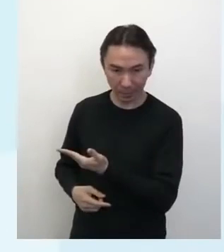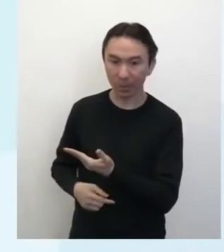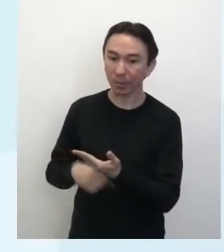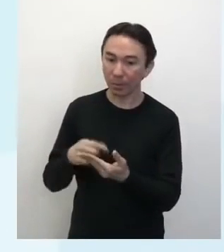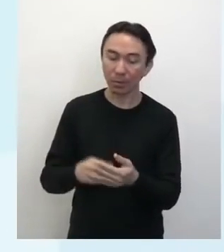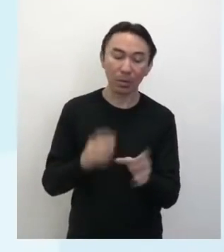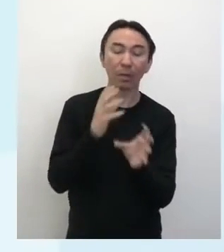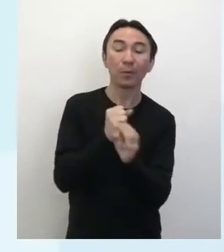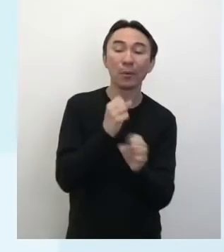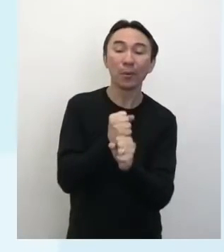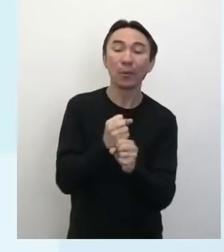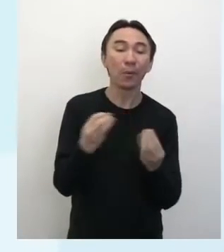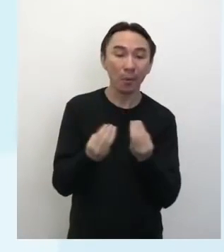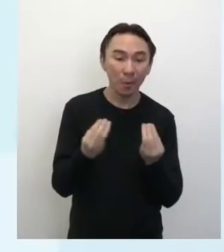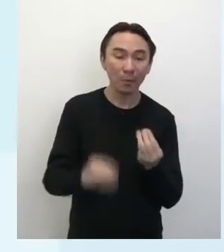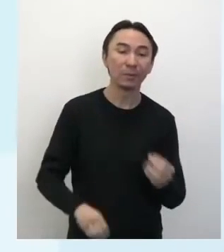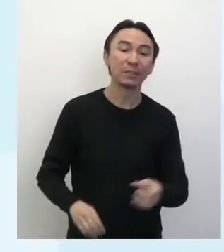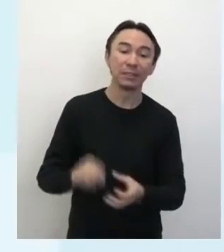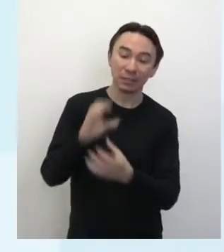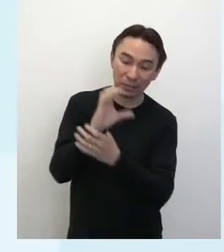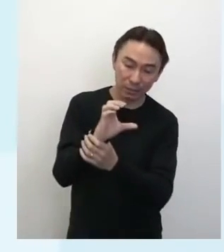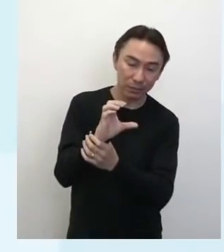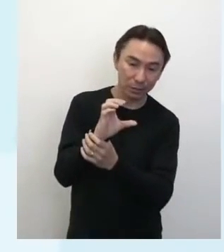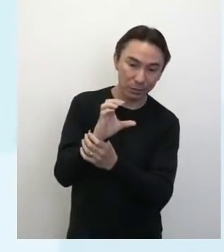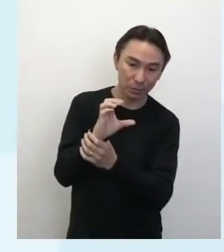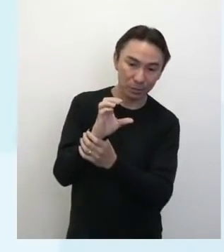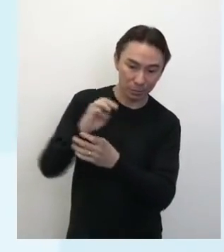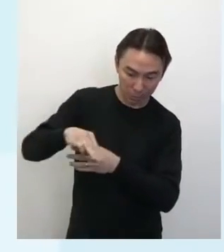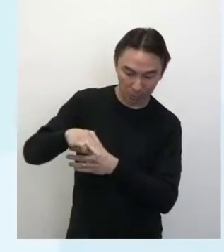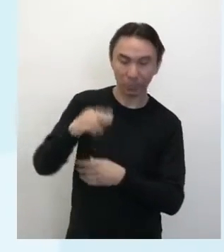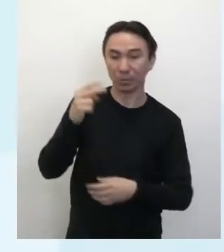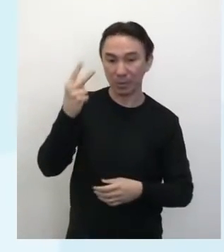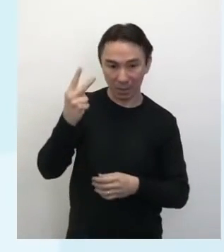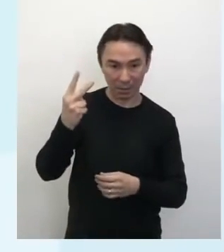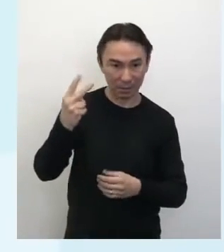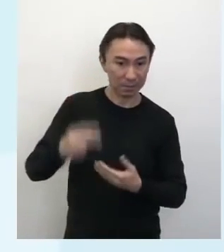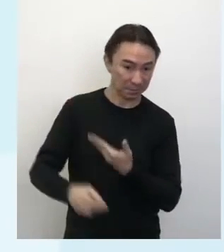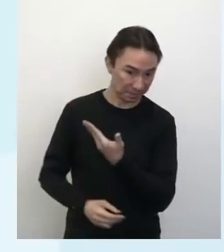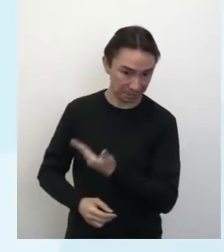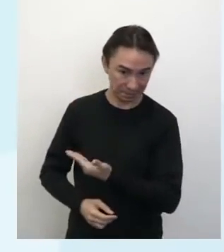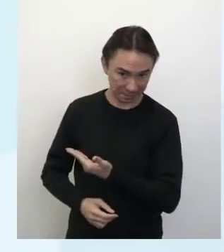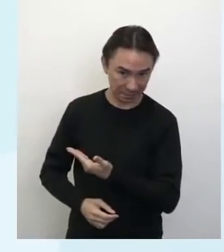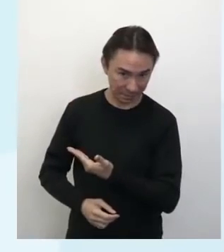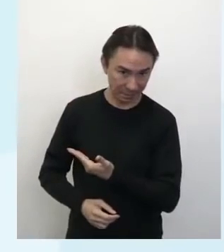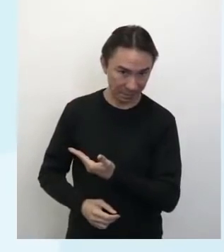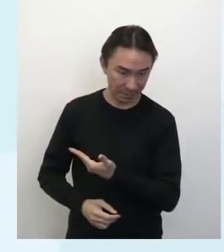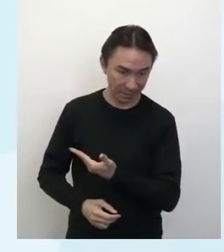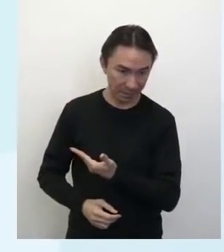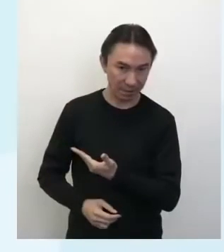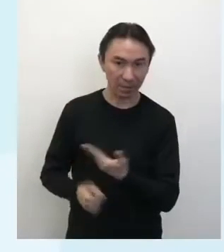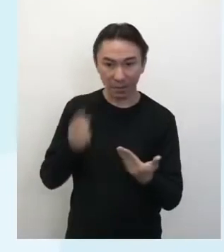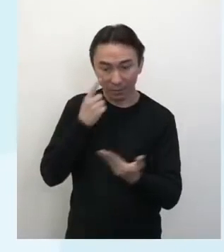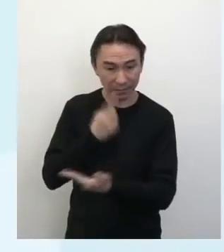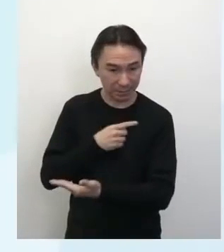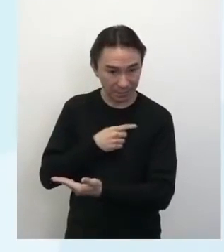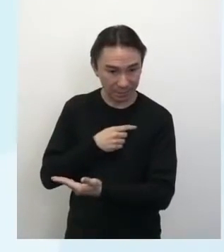quadrado. Tá certo? Que é a medida mais usual naquele caso, né? Exatamente. E na ponta do